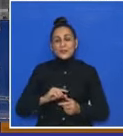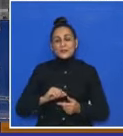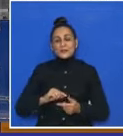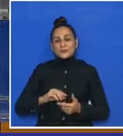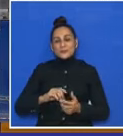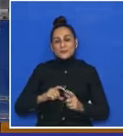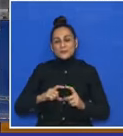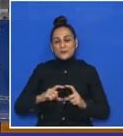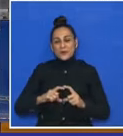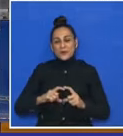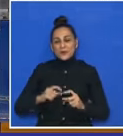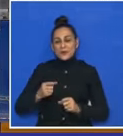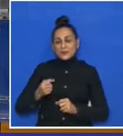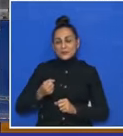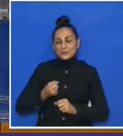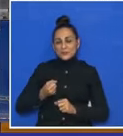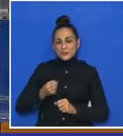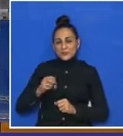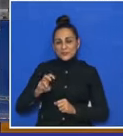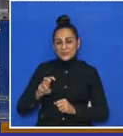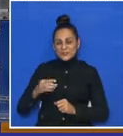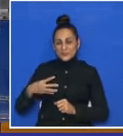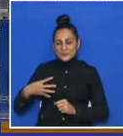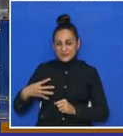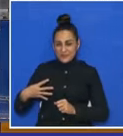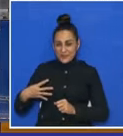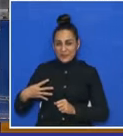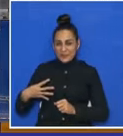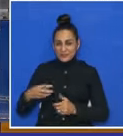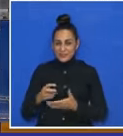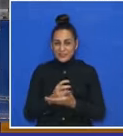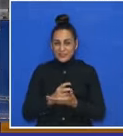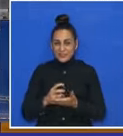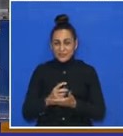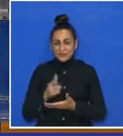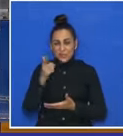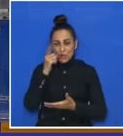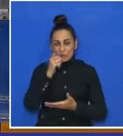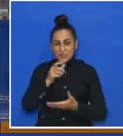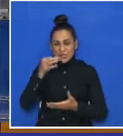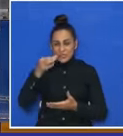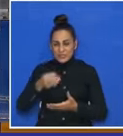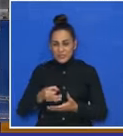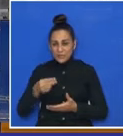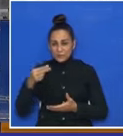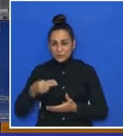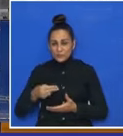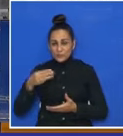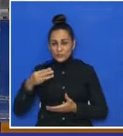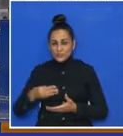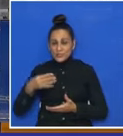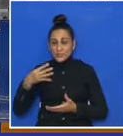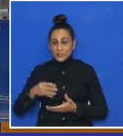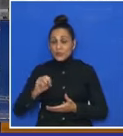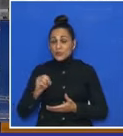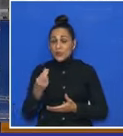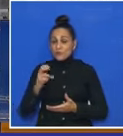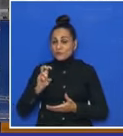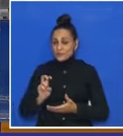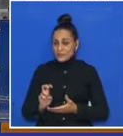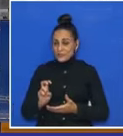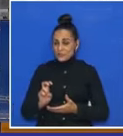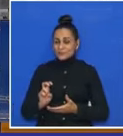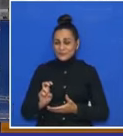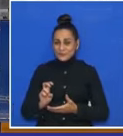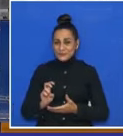bola, 54, número 54. Na Quina você pode levar prêmios acertando 2, 3, 4 ou 5